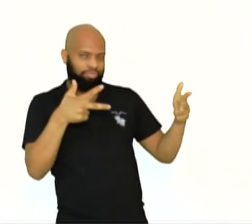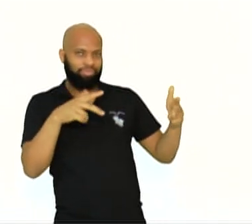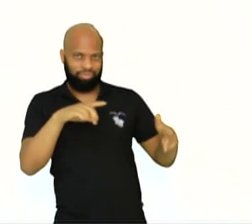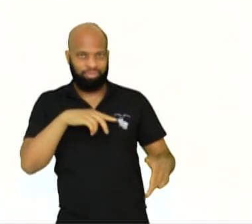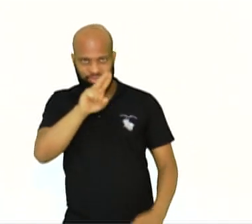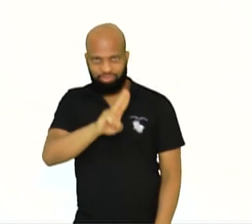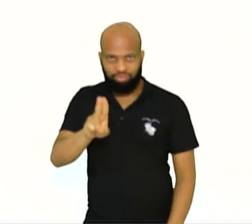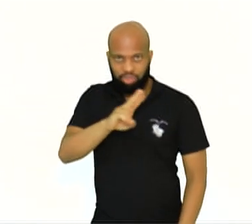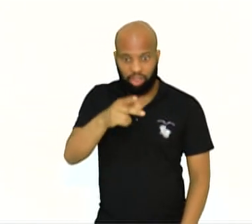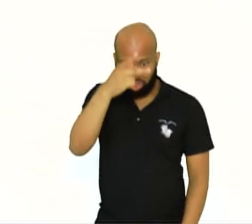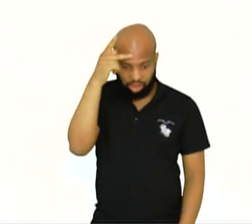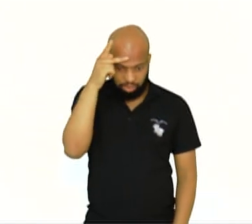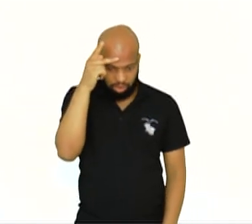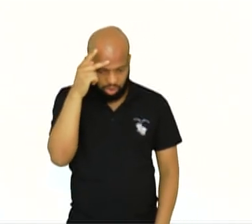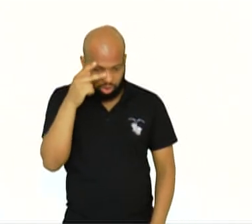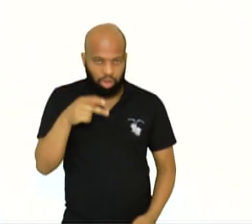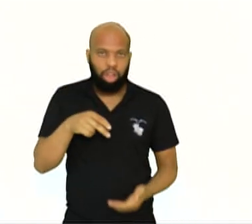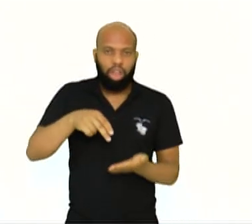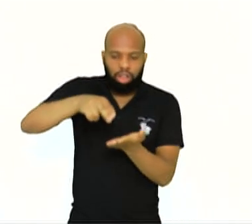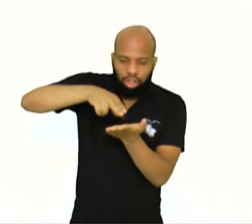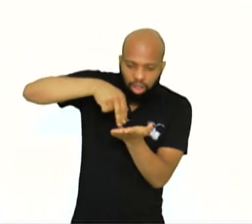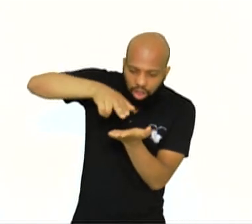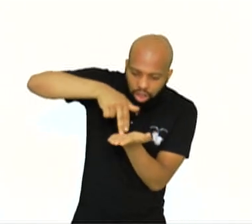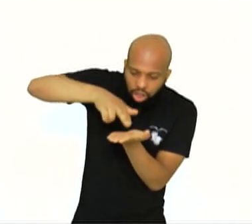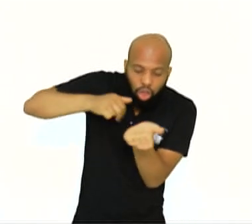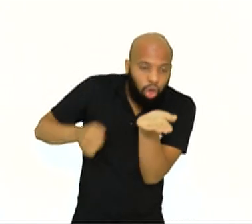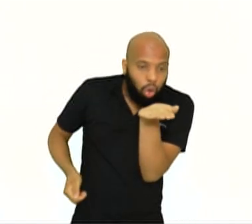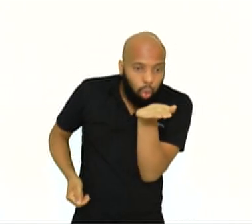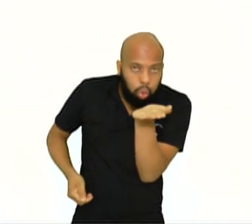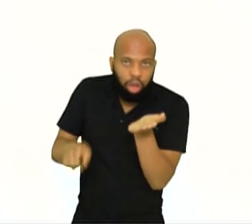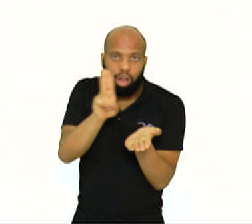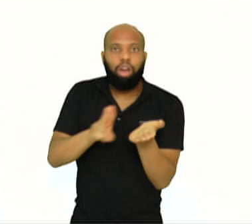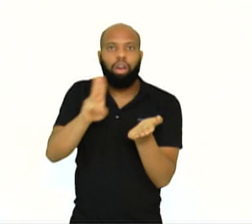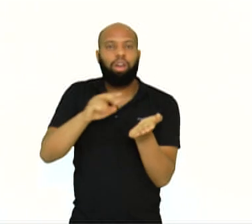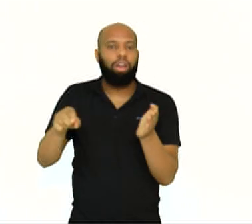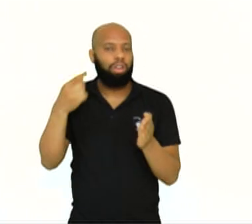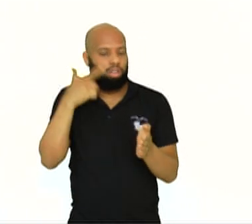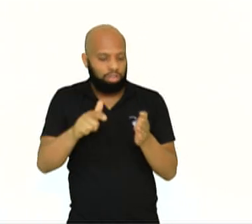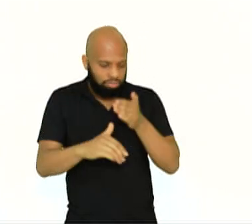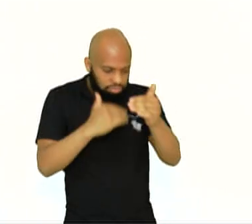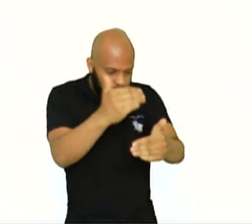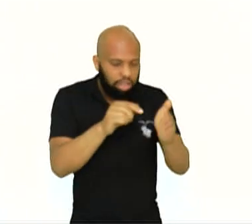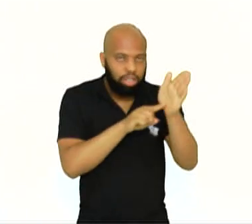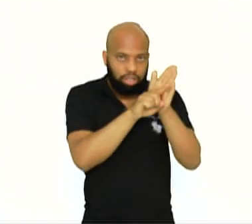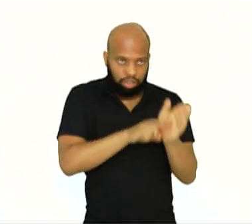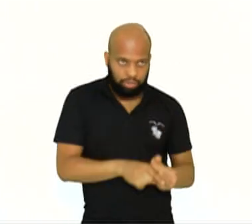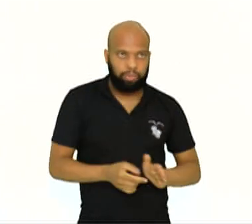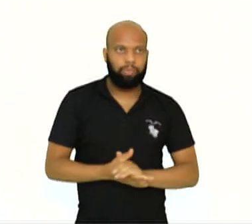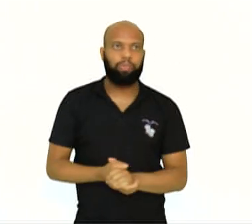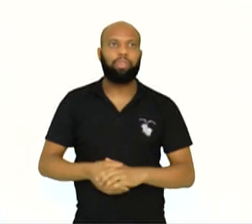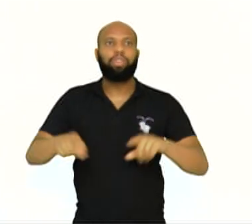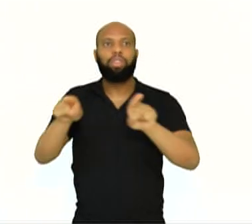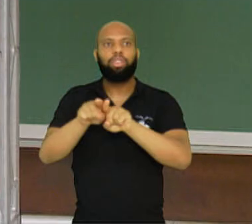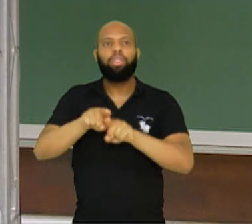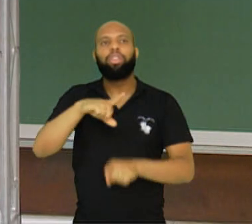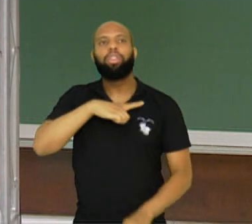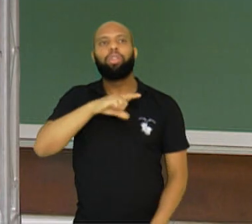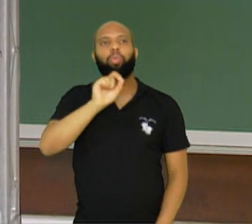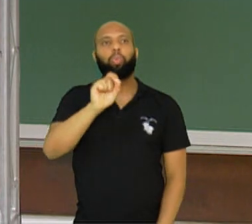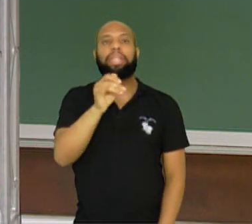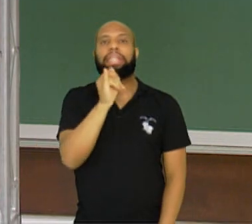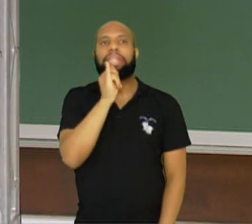os arqueólogos utilizam muitas das fontes materiais para desenvolver as suas pesquisas. Nós temos aqui,